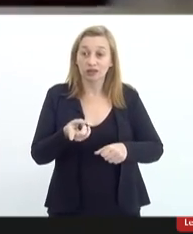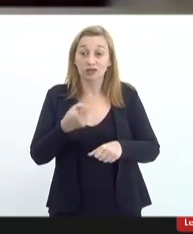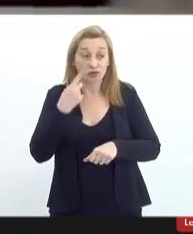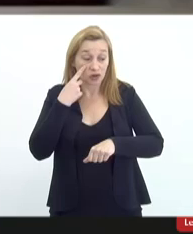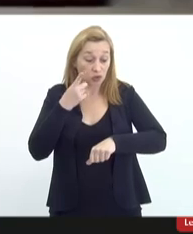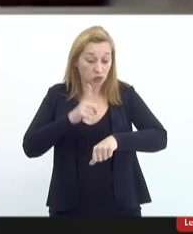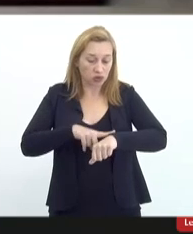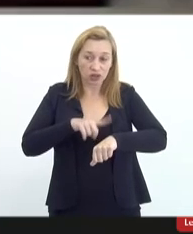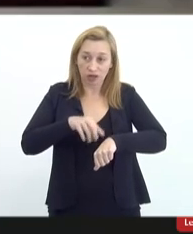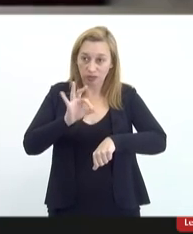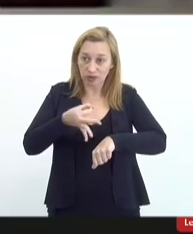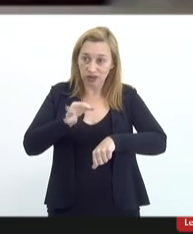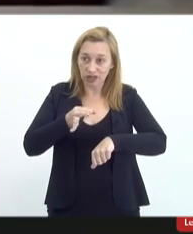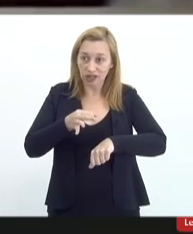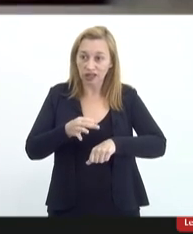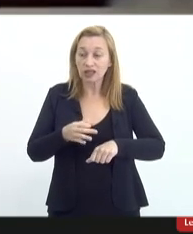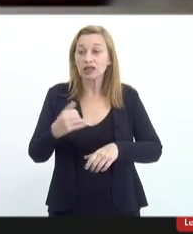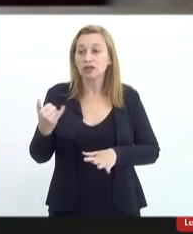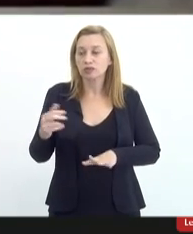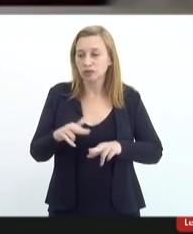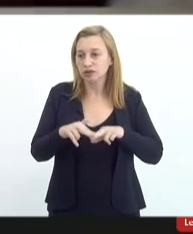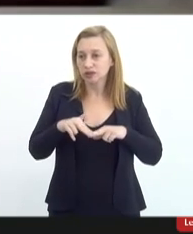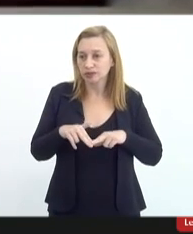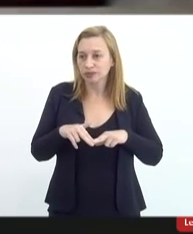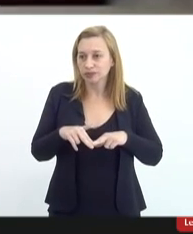tempo e, portanto,